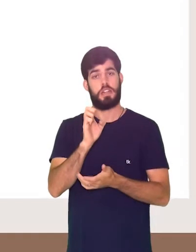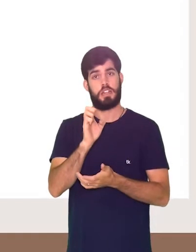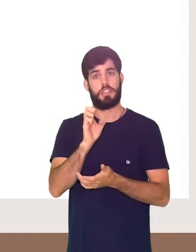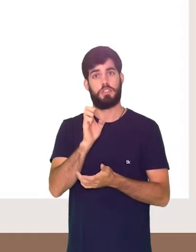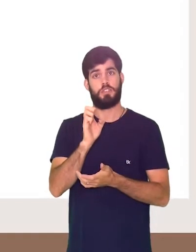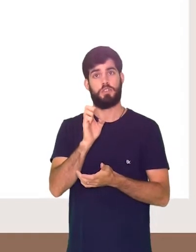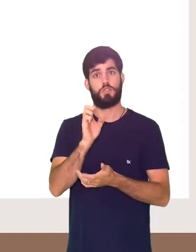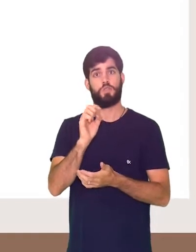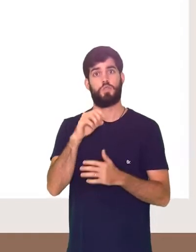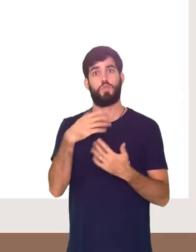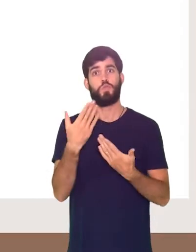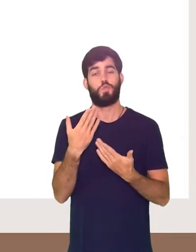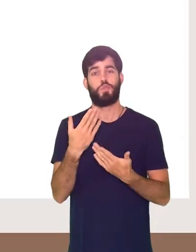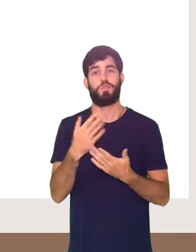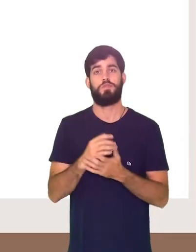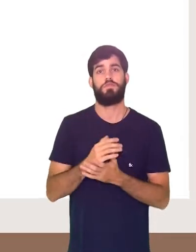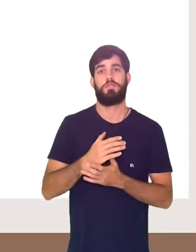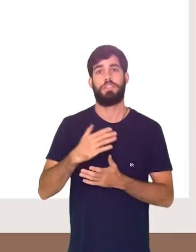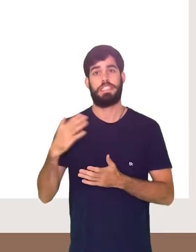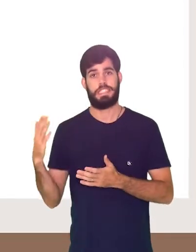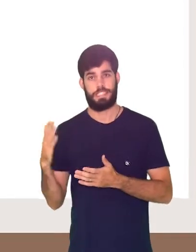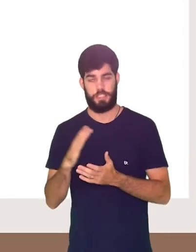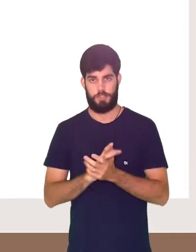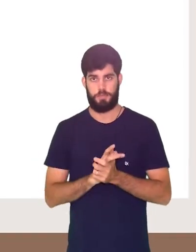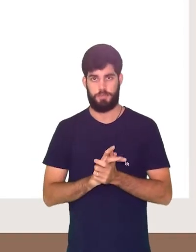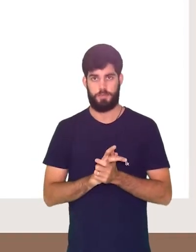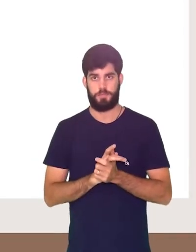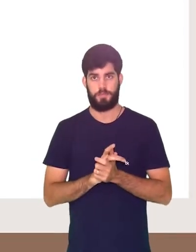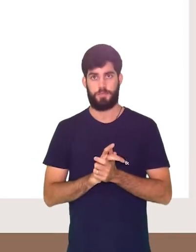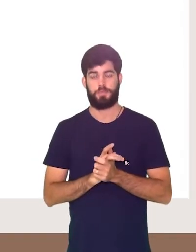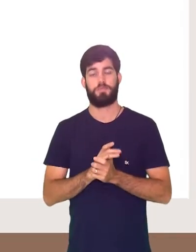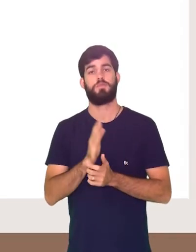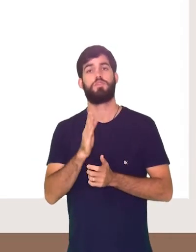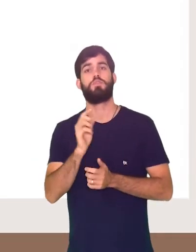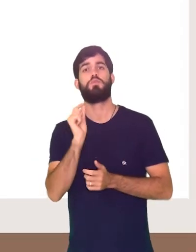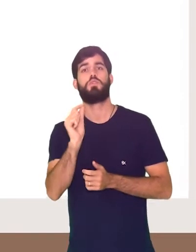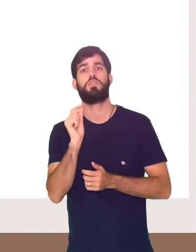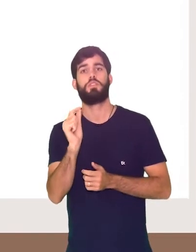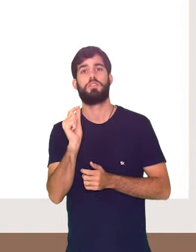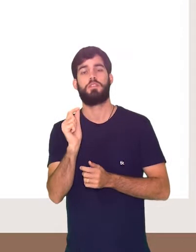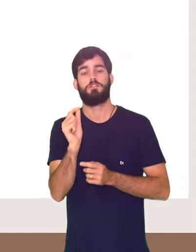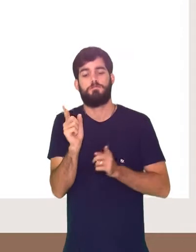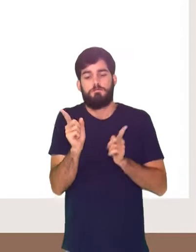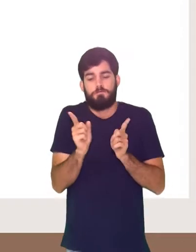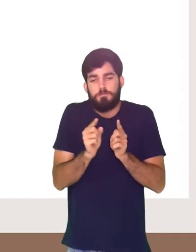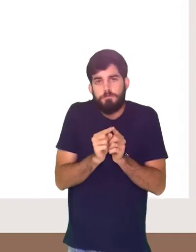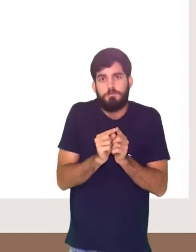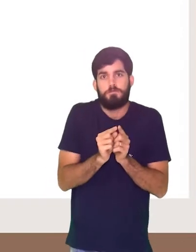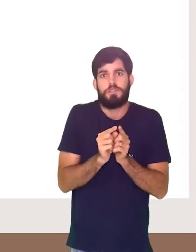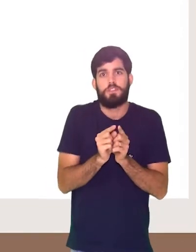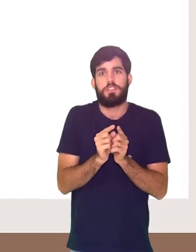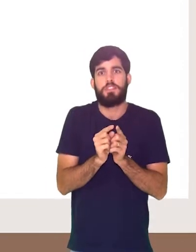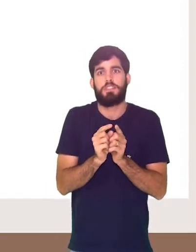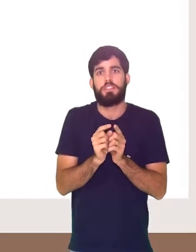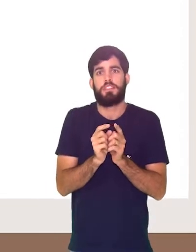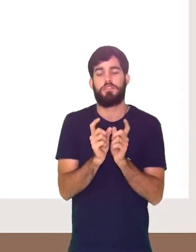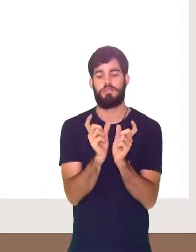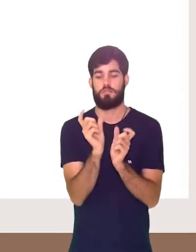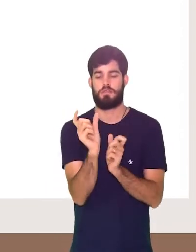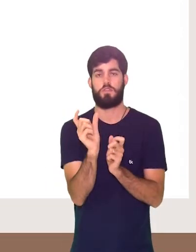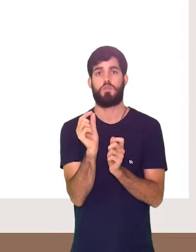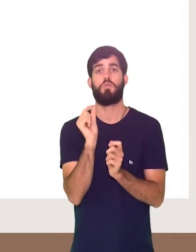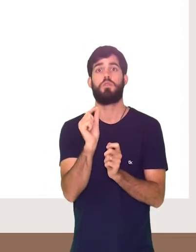da seta. Já numa semi-reação de redução, eu quero que você perceba que o